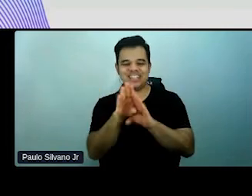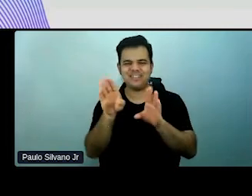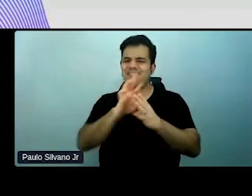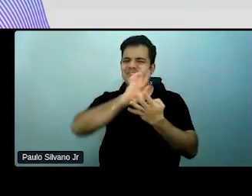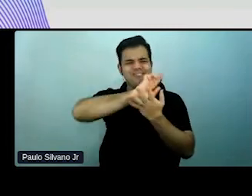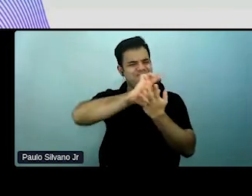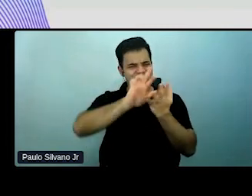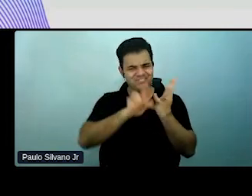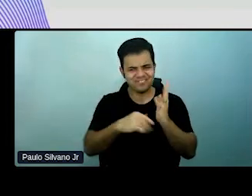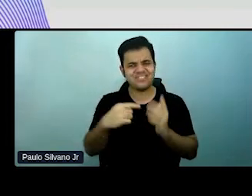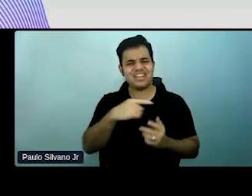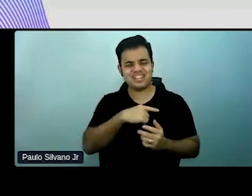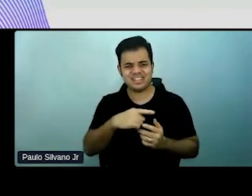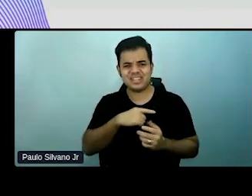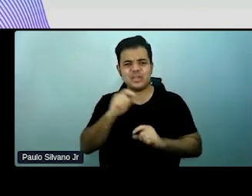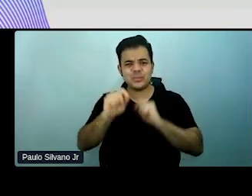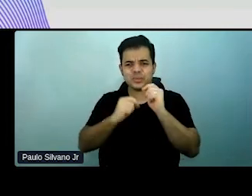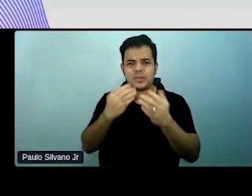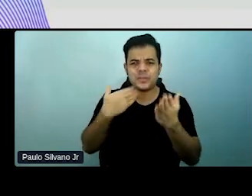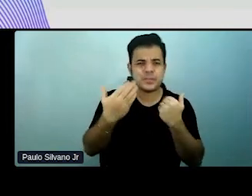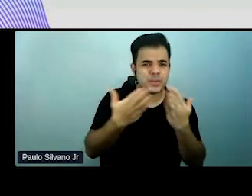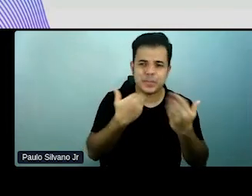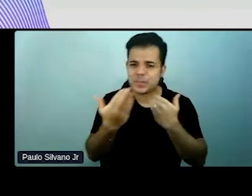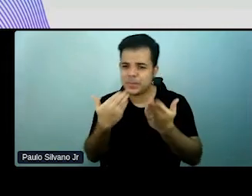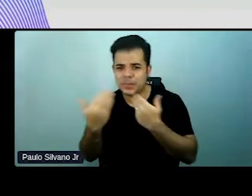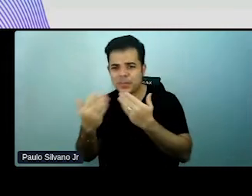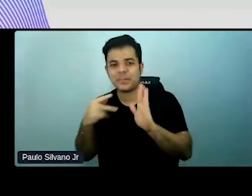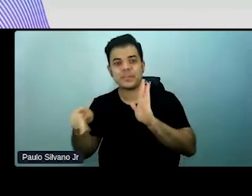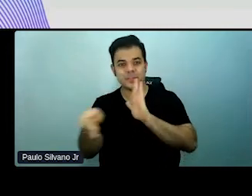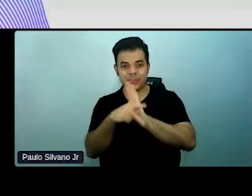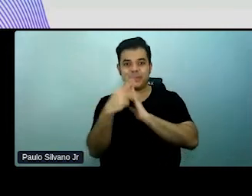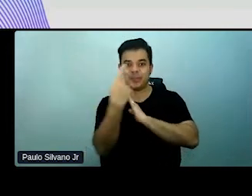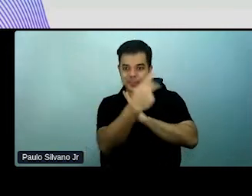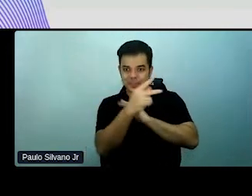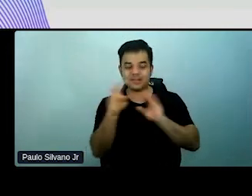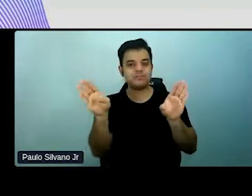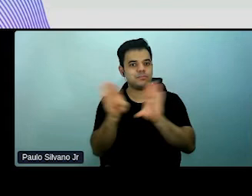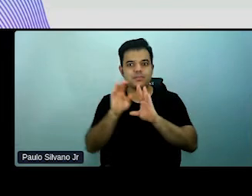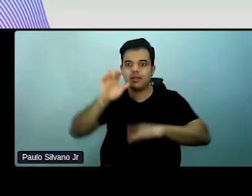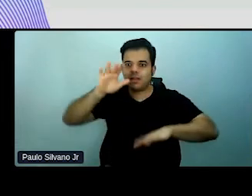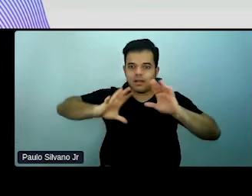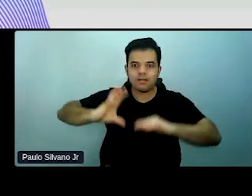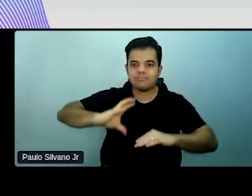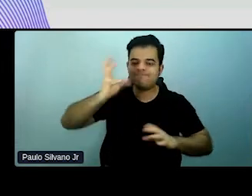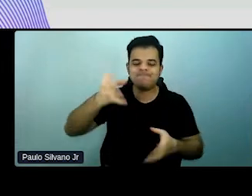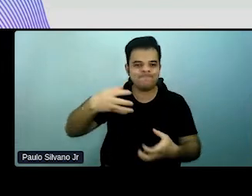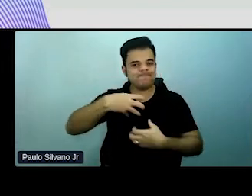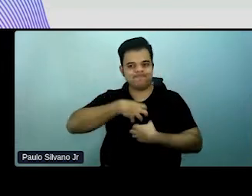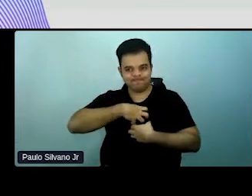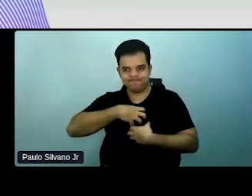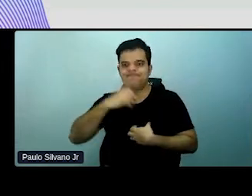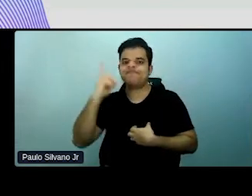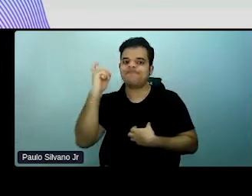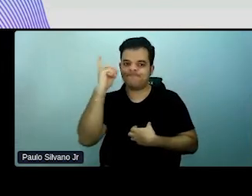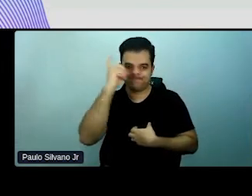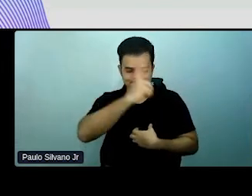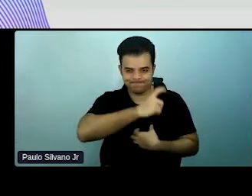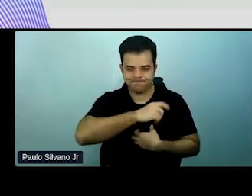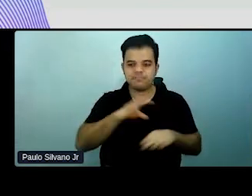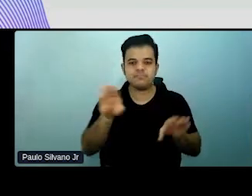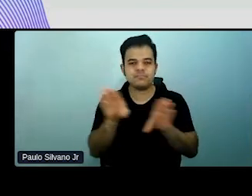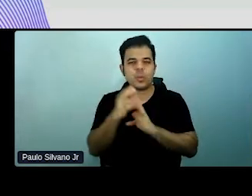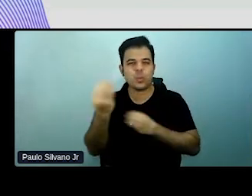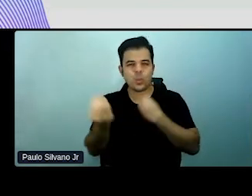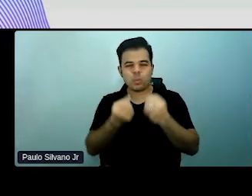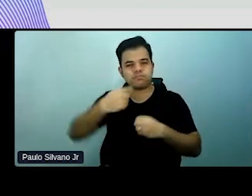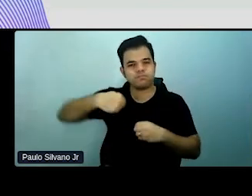várias conversas específicas e situações que nos doem. Então, como que a gente consegue